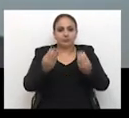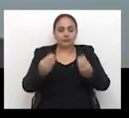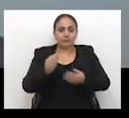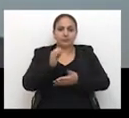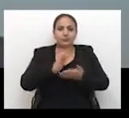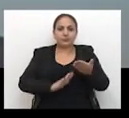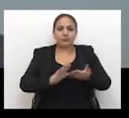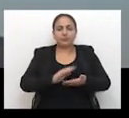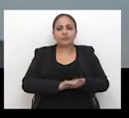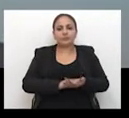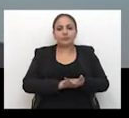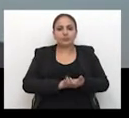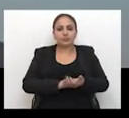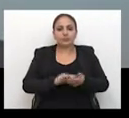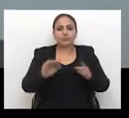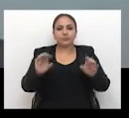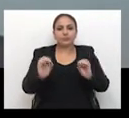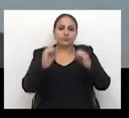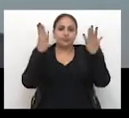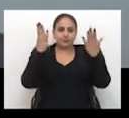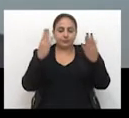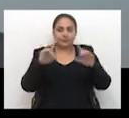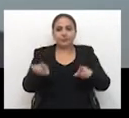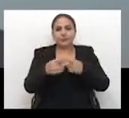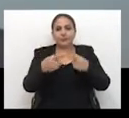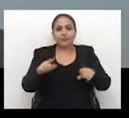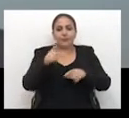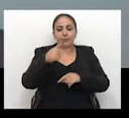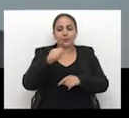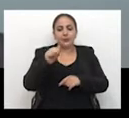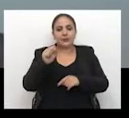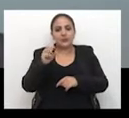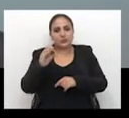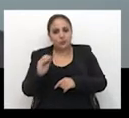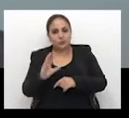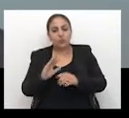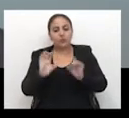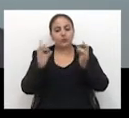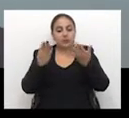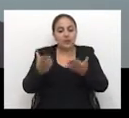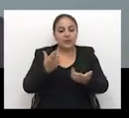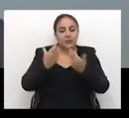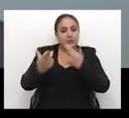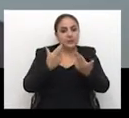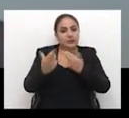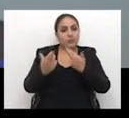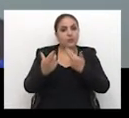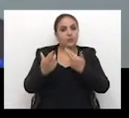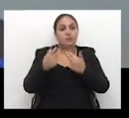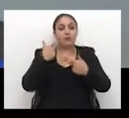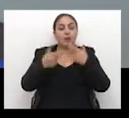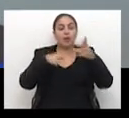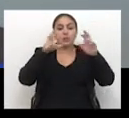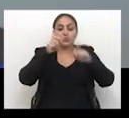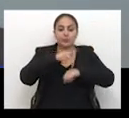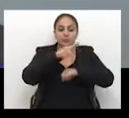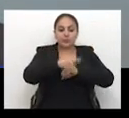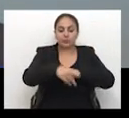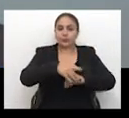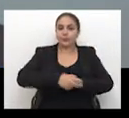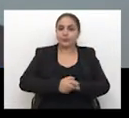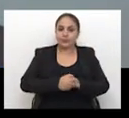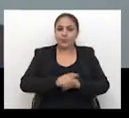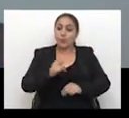então são várias atividades do festival de música do paço voltado à criação de obras é que com que falem do tema passo fundo